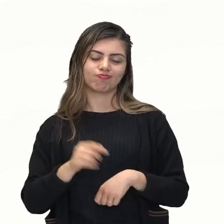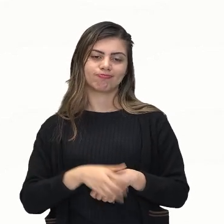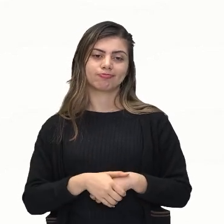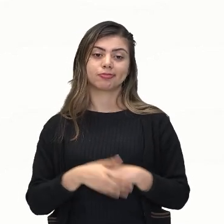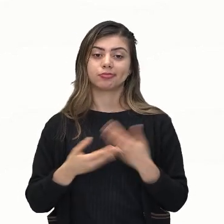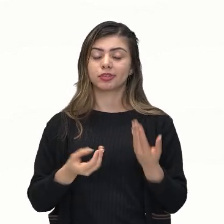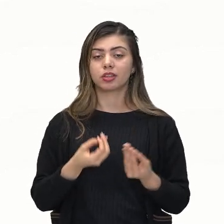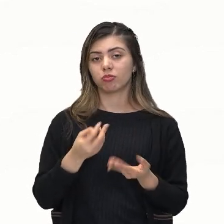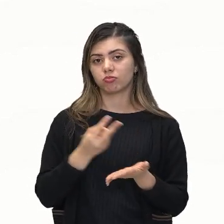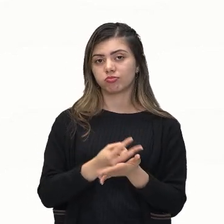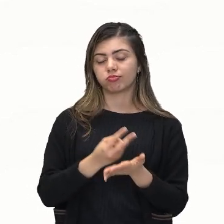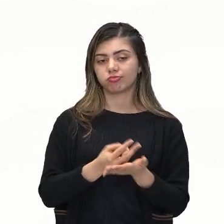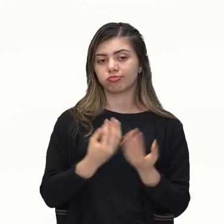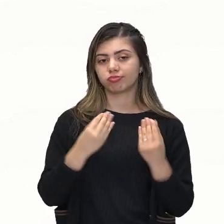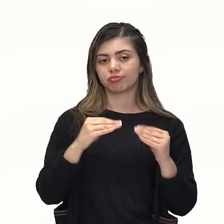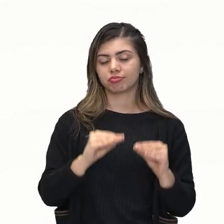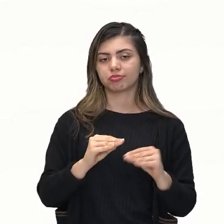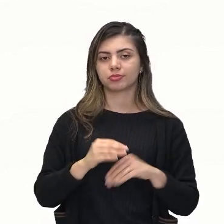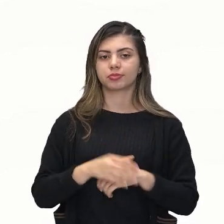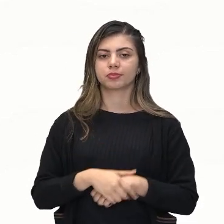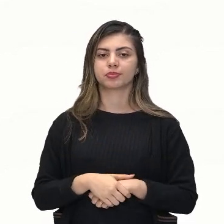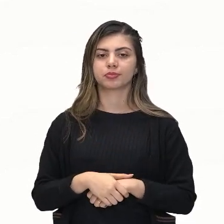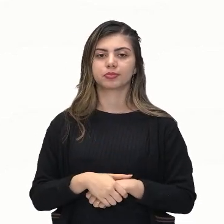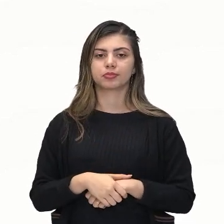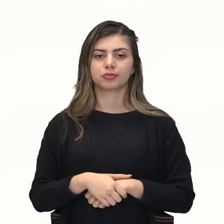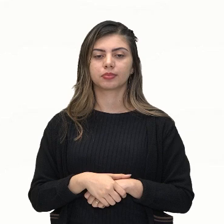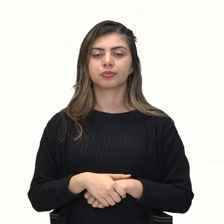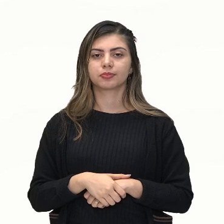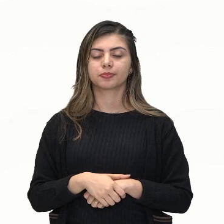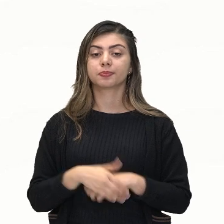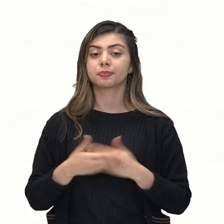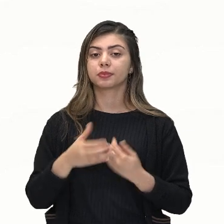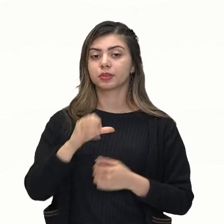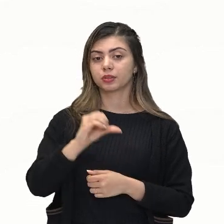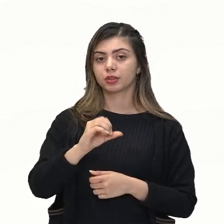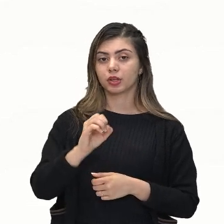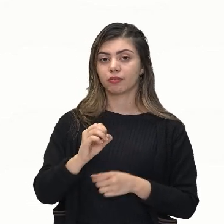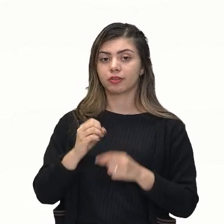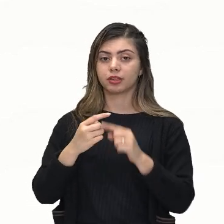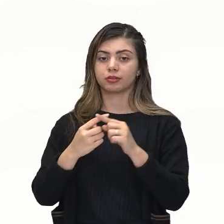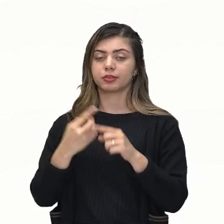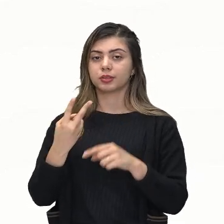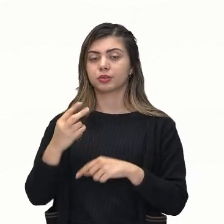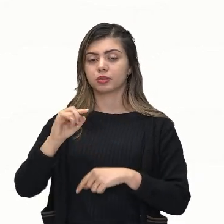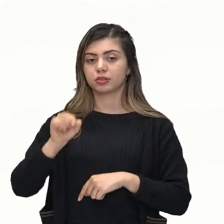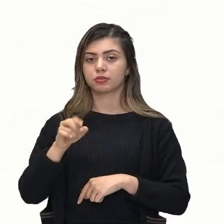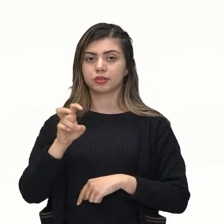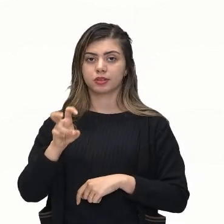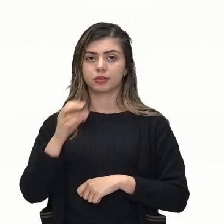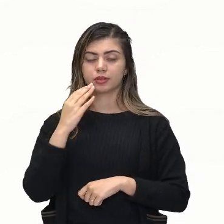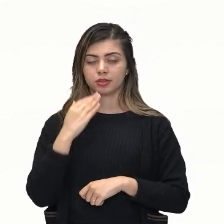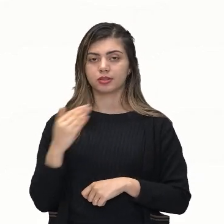Então, eu só vou repetir. E aí os 90 vai multiplicar pelo